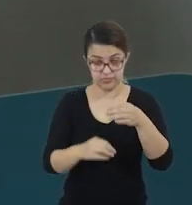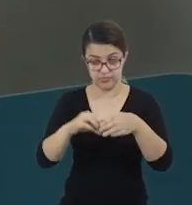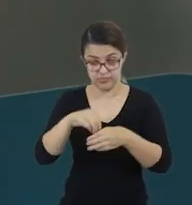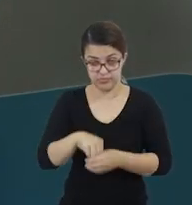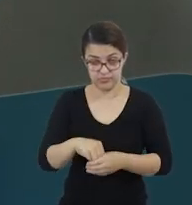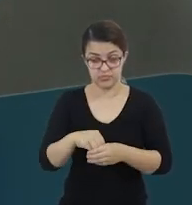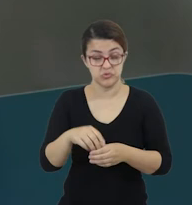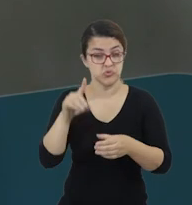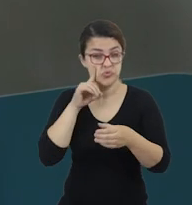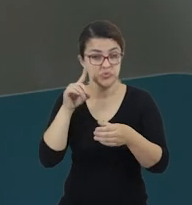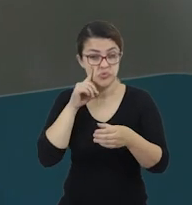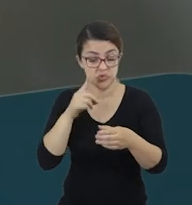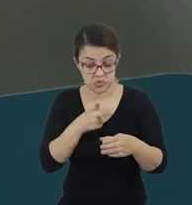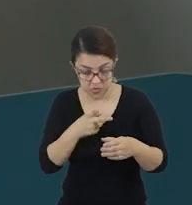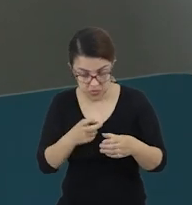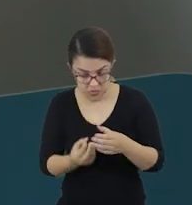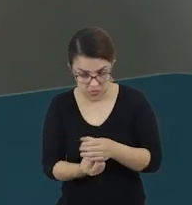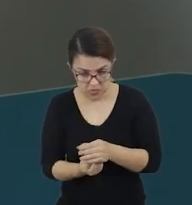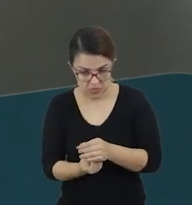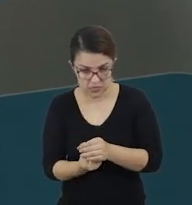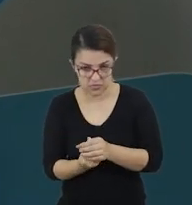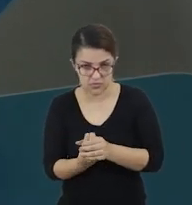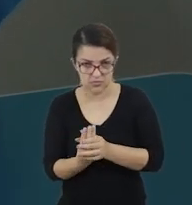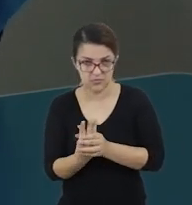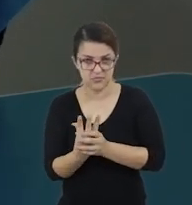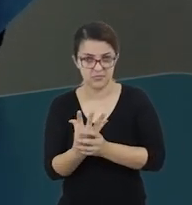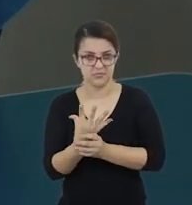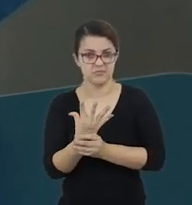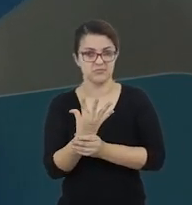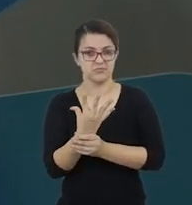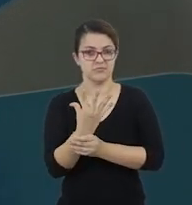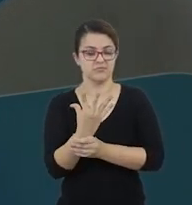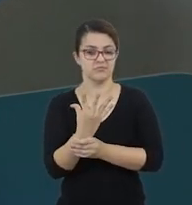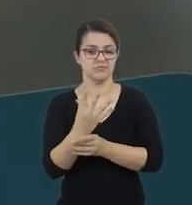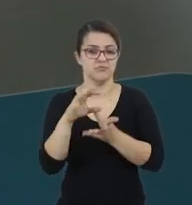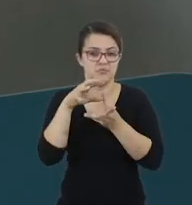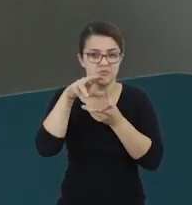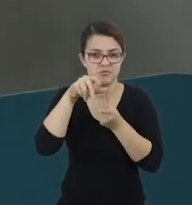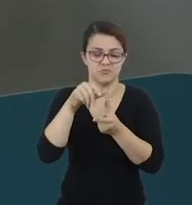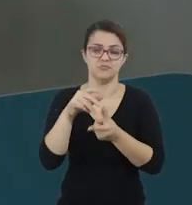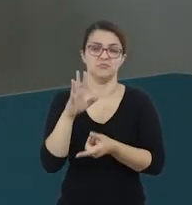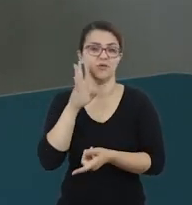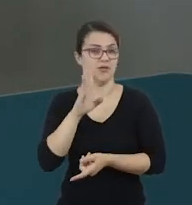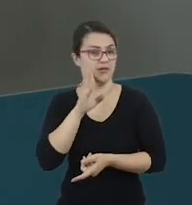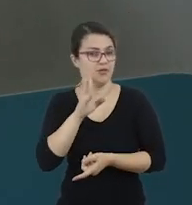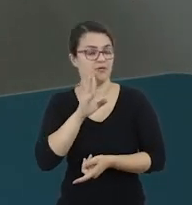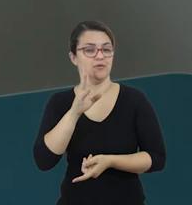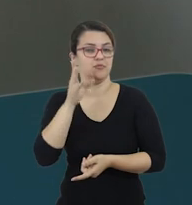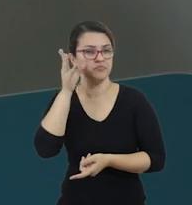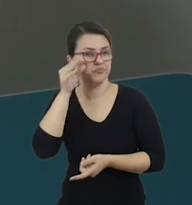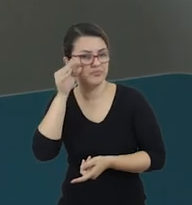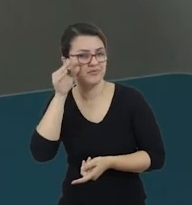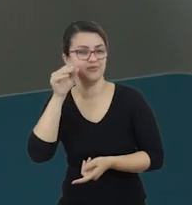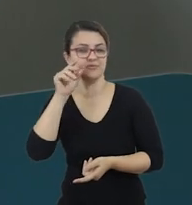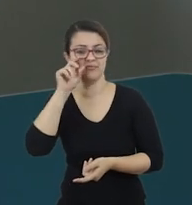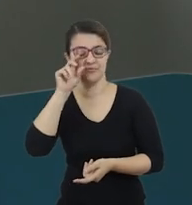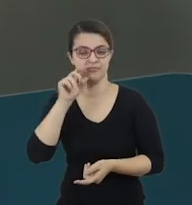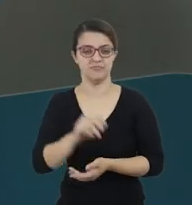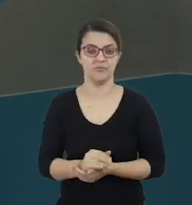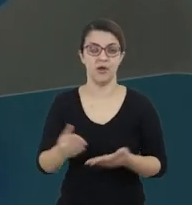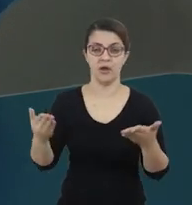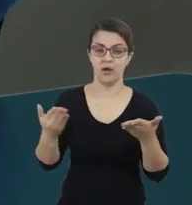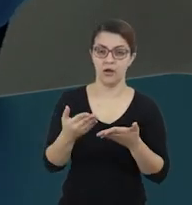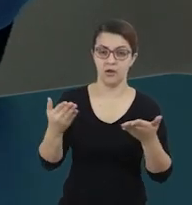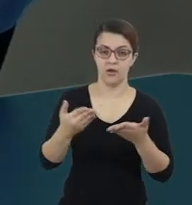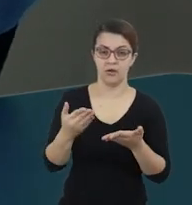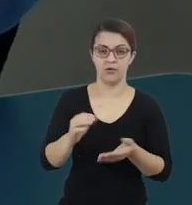o crescimento desse pequeno mundo para a sua plantinha que você vai escolher. É uma atividade muito interessante.